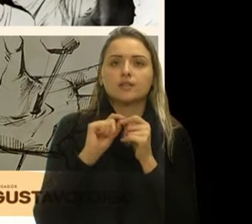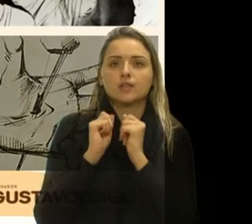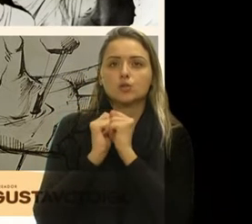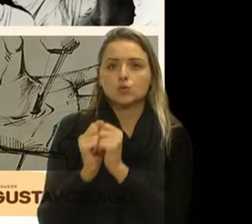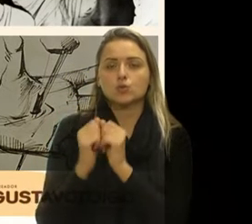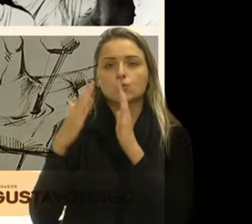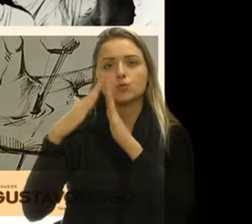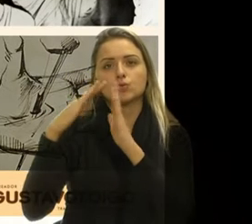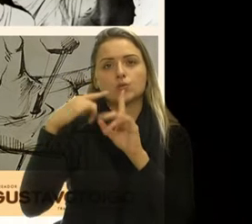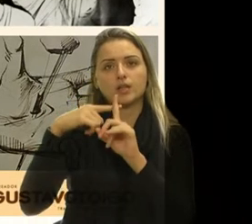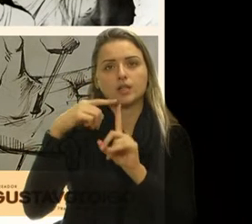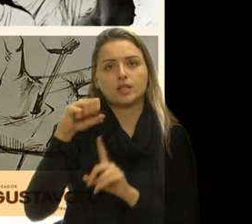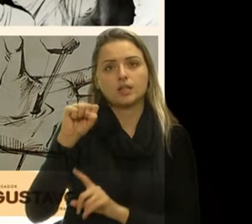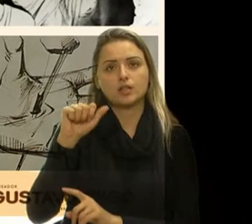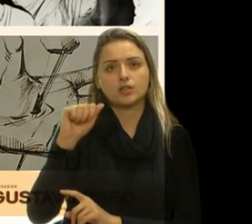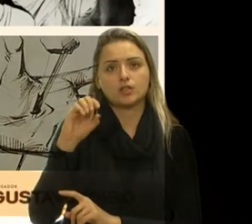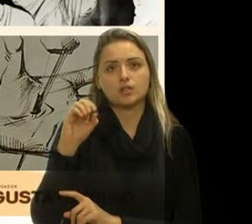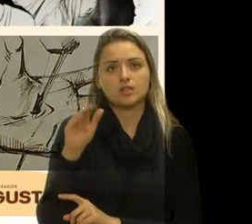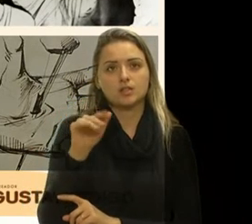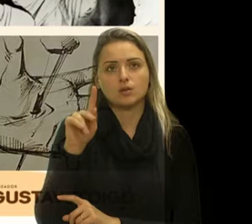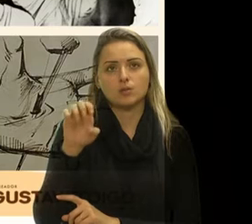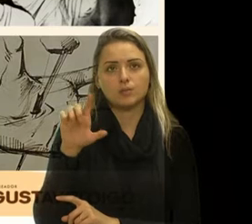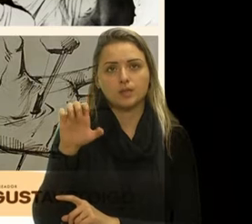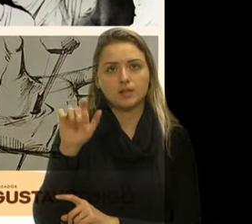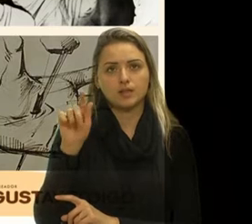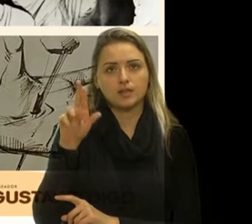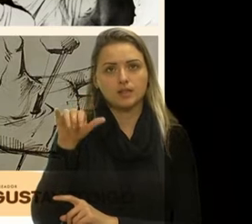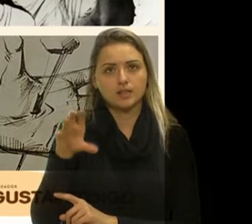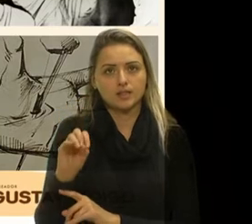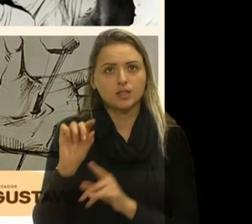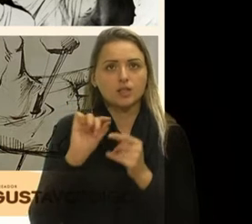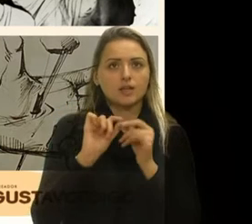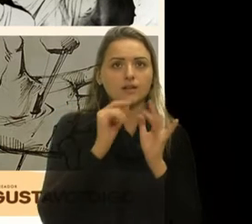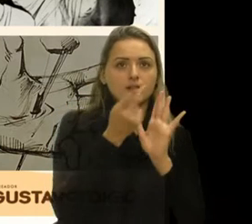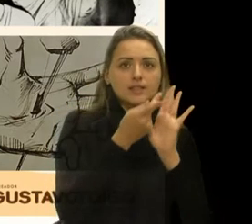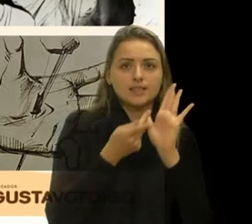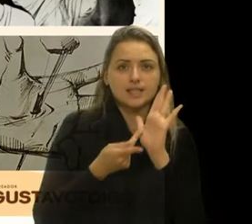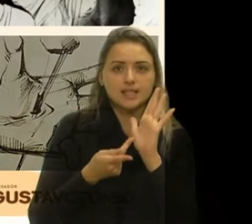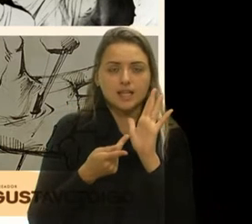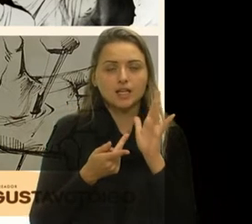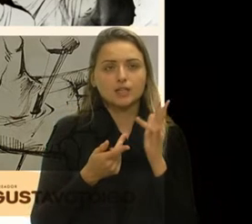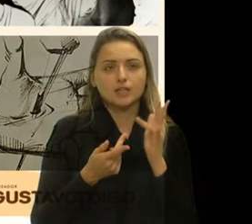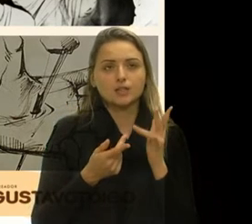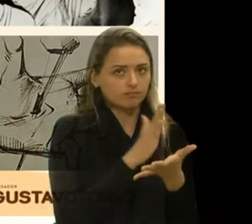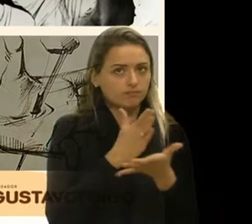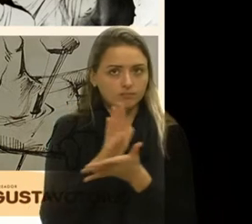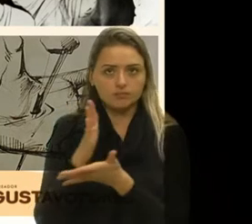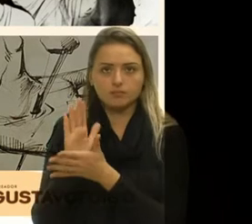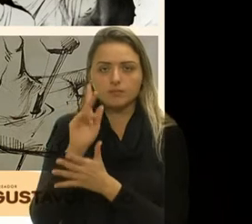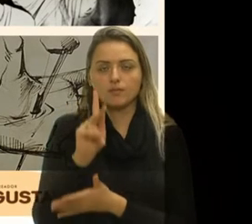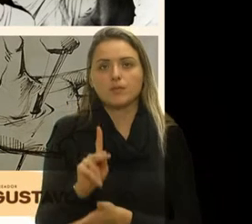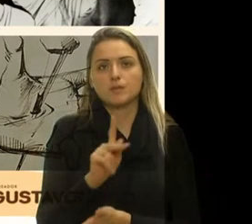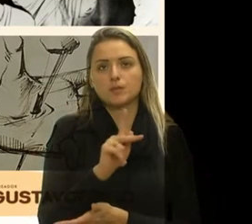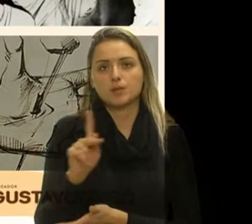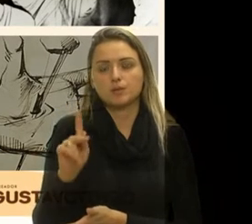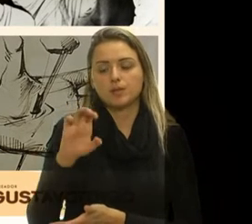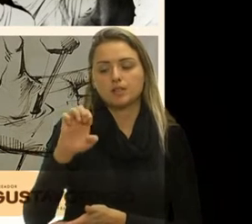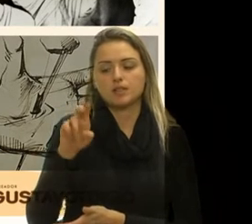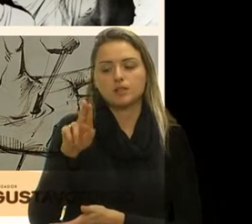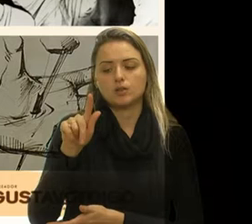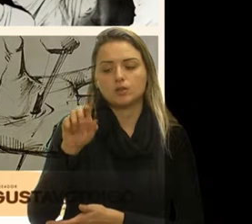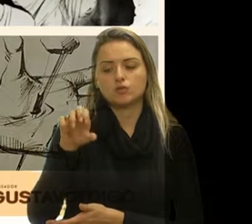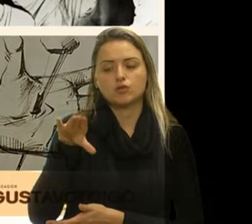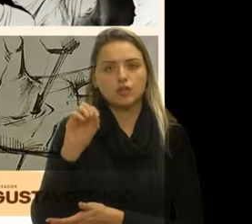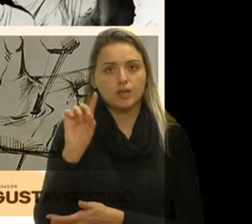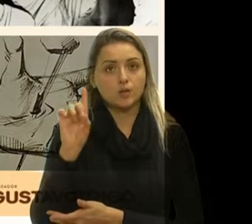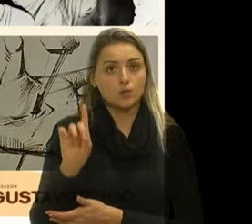São Pellegrino. Ele fazia muitos rascunhos, inclusive, os seus projetos sempre foram aprovados. Eugênio Giordani, que era o pároco